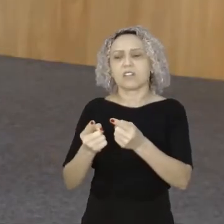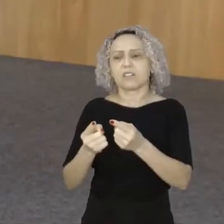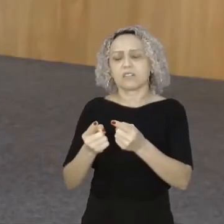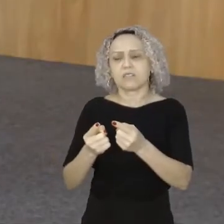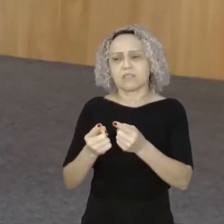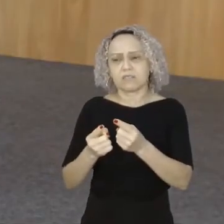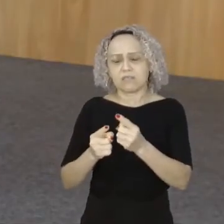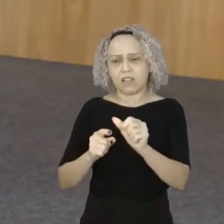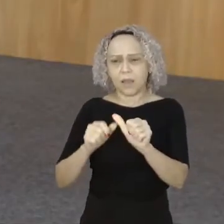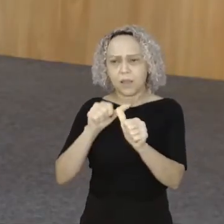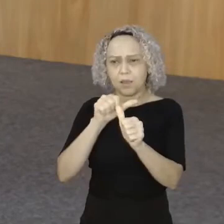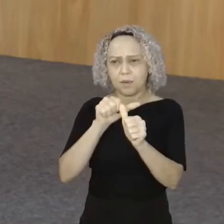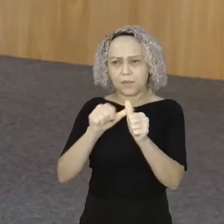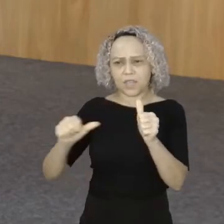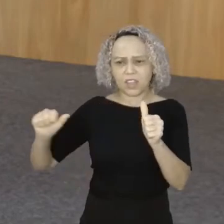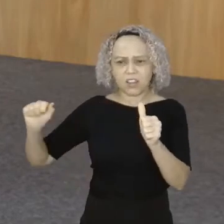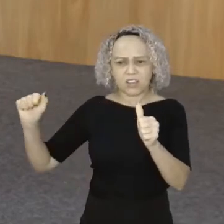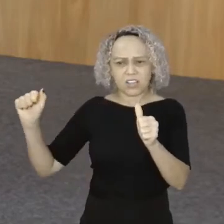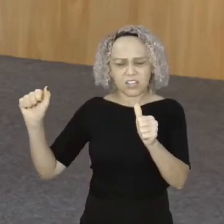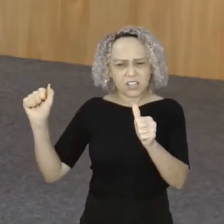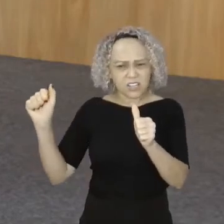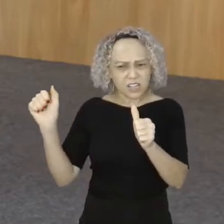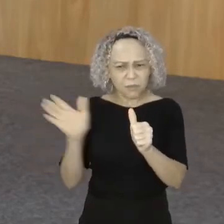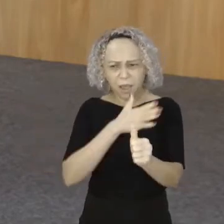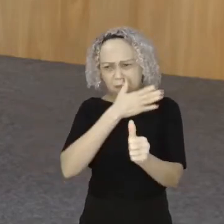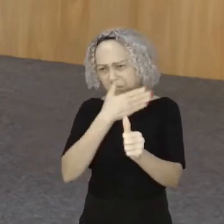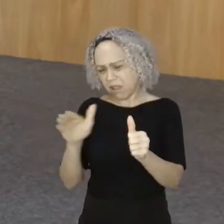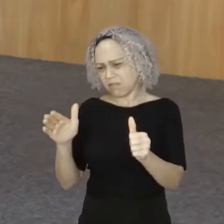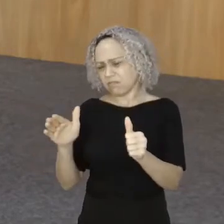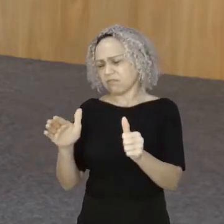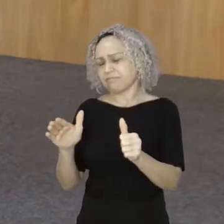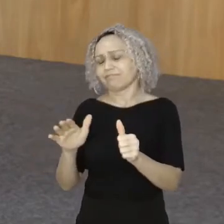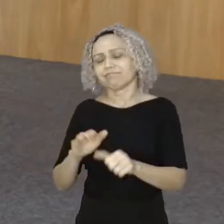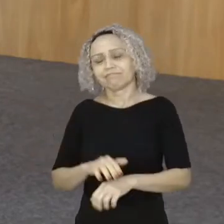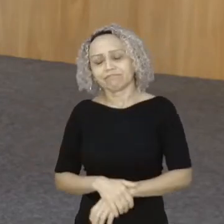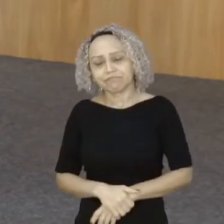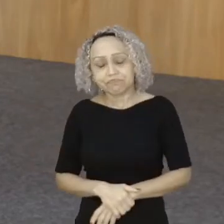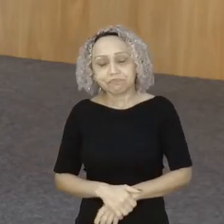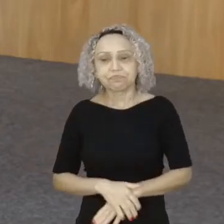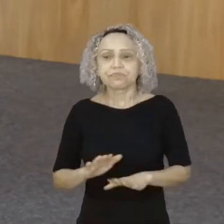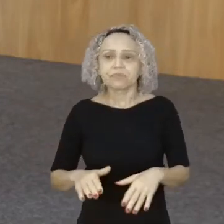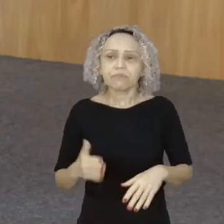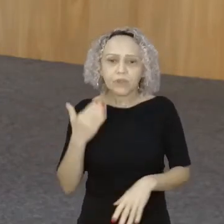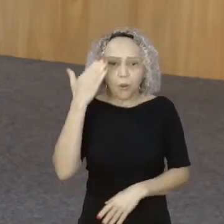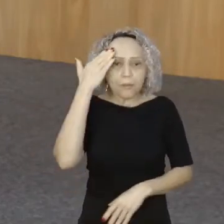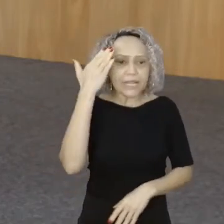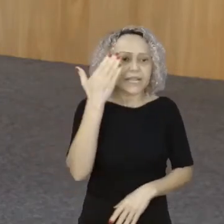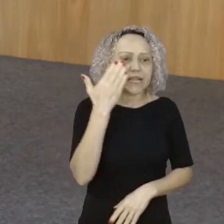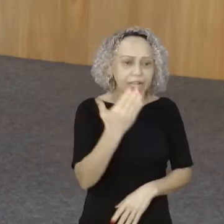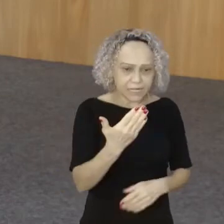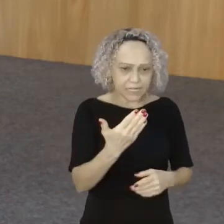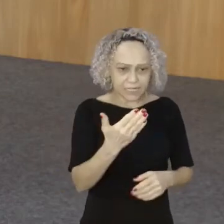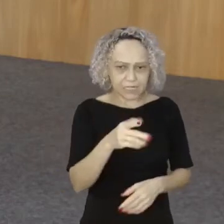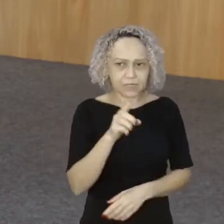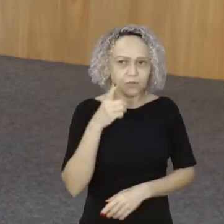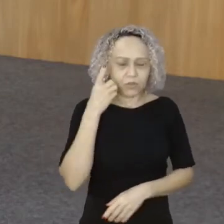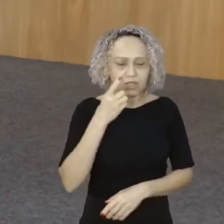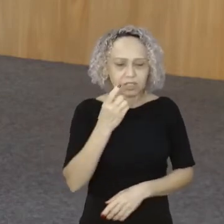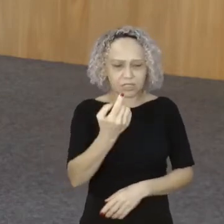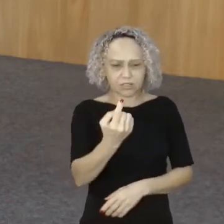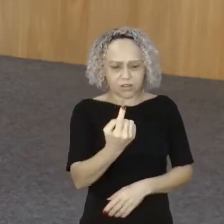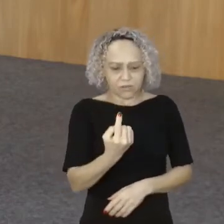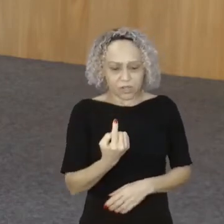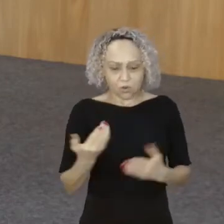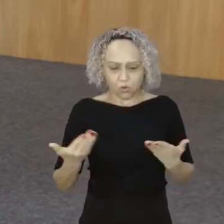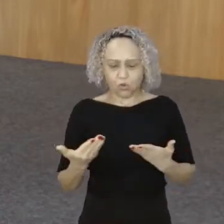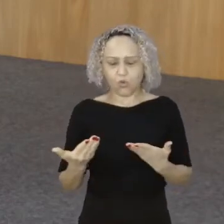Maravilha, secretária, muito obrigada pela participação aqui com a gente nessa terça-feira. Seja sempre muito bem-vinda aqui ao Jornal PT Brasil. Venha também